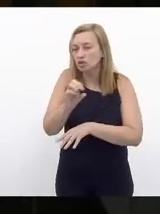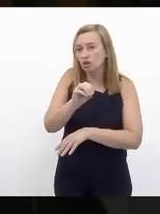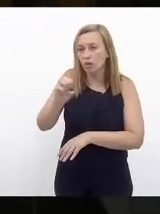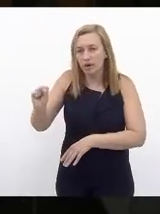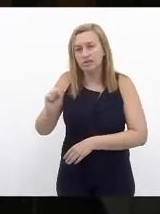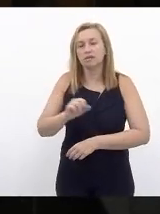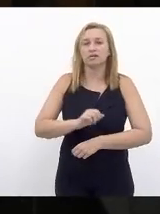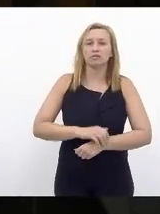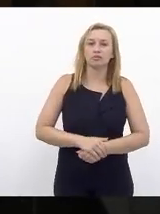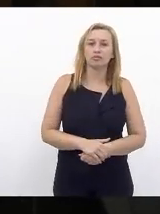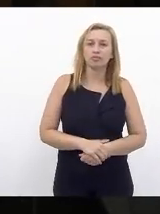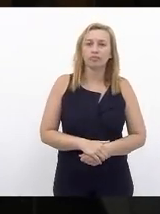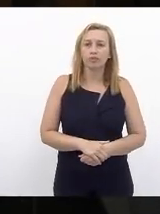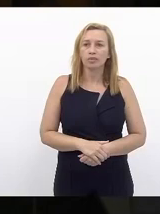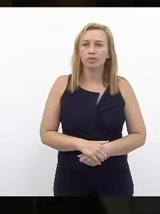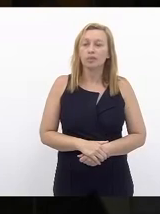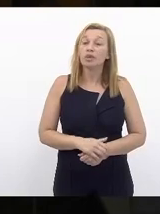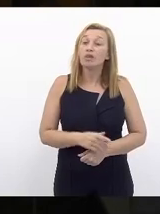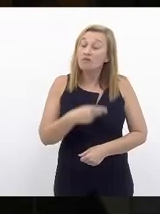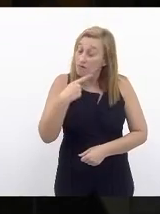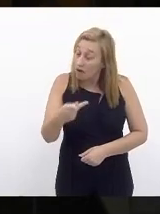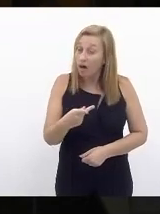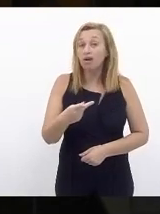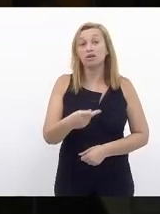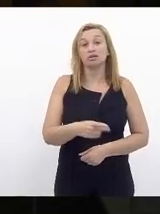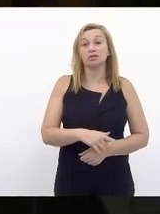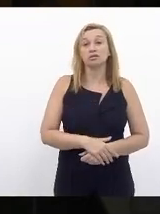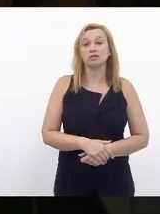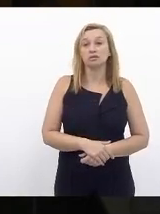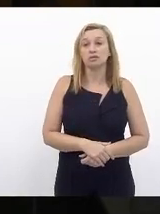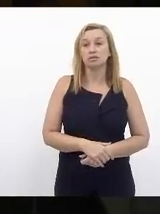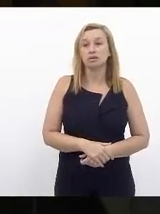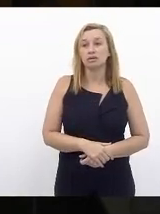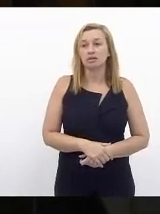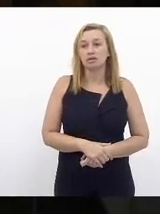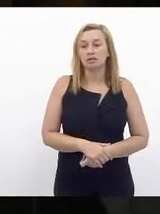OSs, que fale sobre